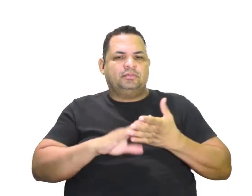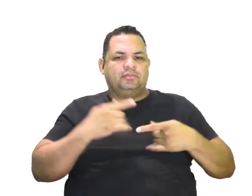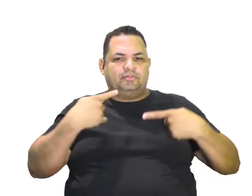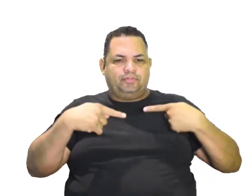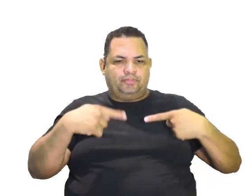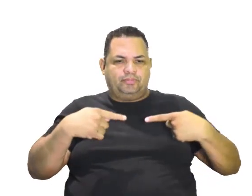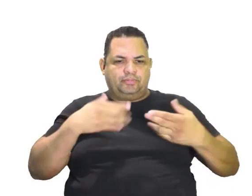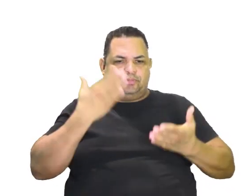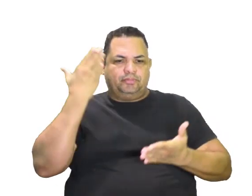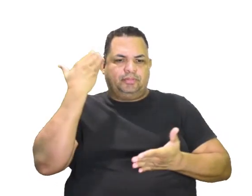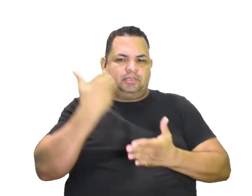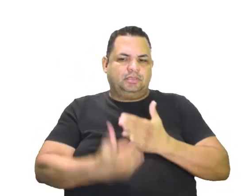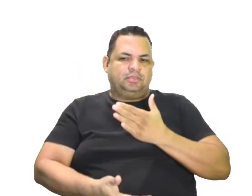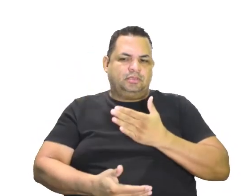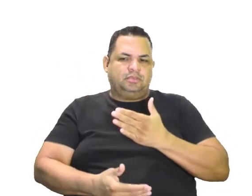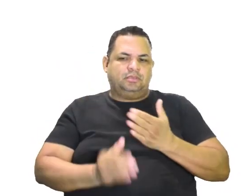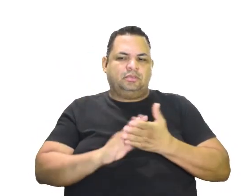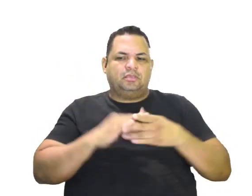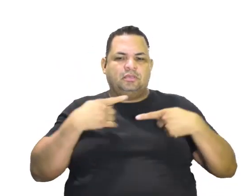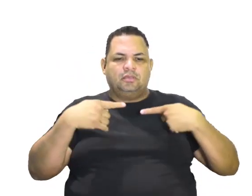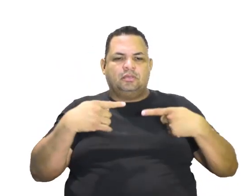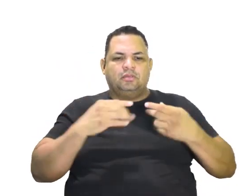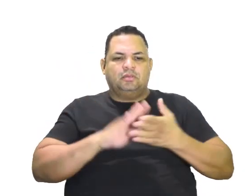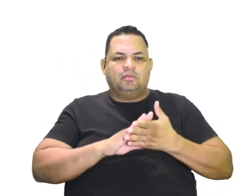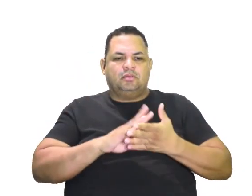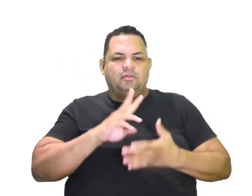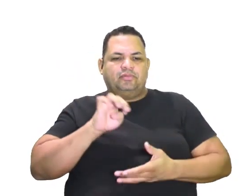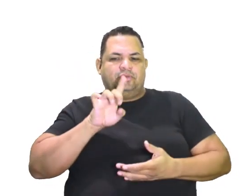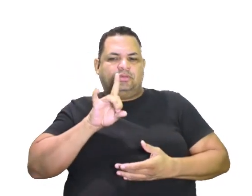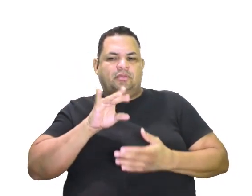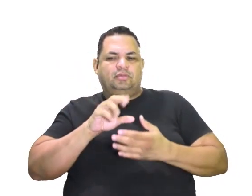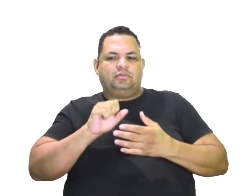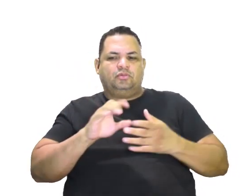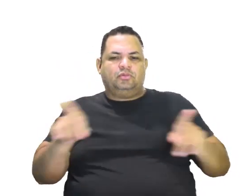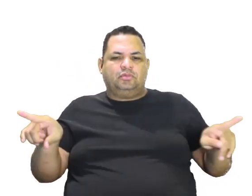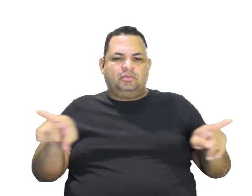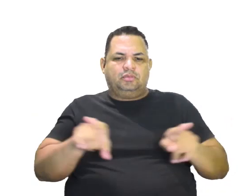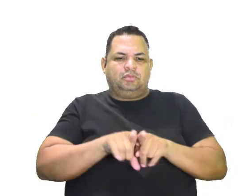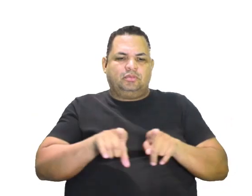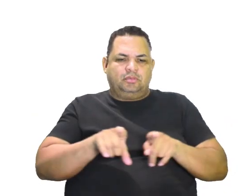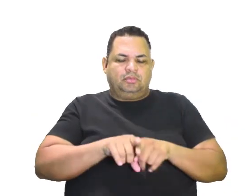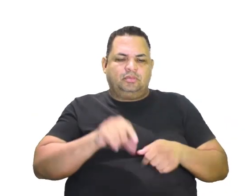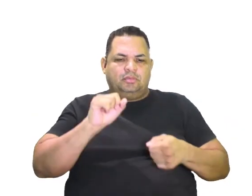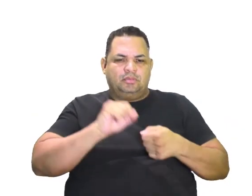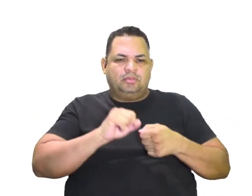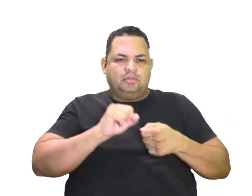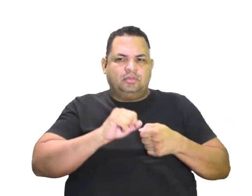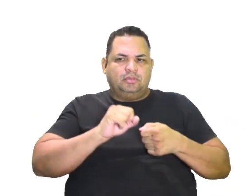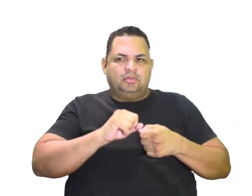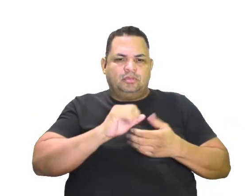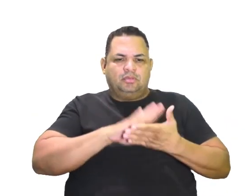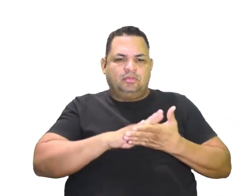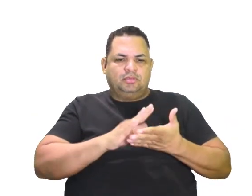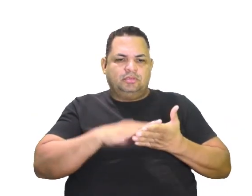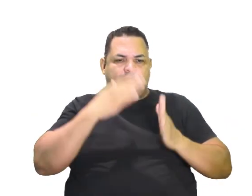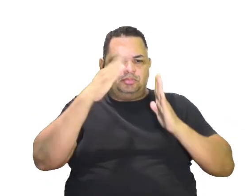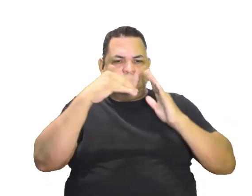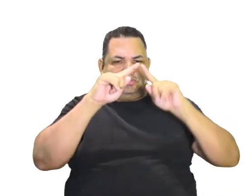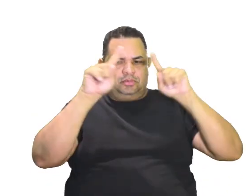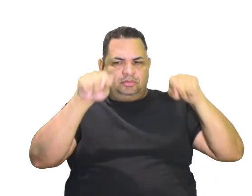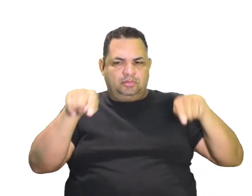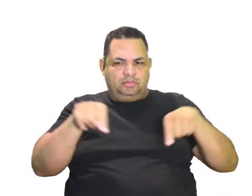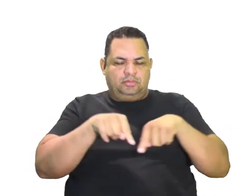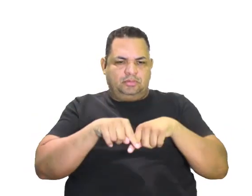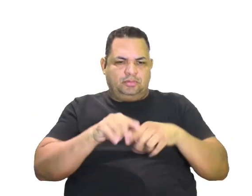guerra e acabaram perdendo. E aí o Vitor também fez esse registro aí histórico